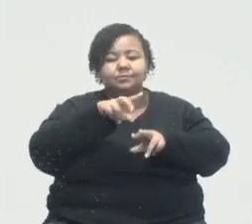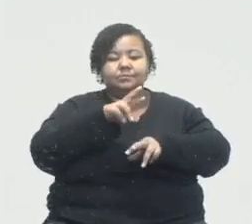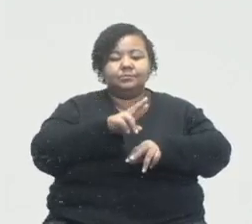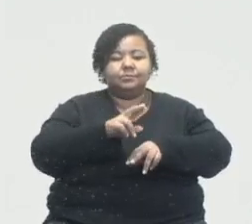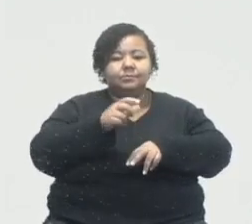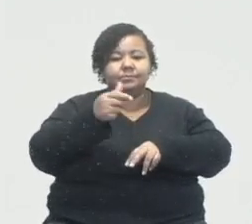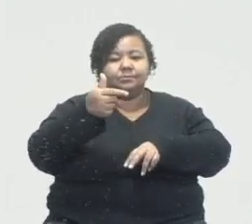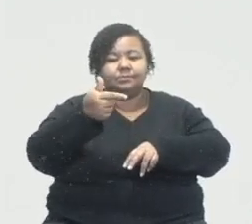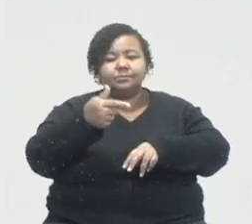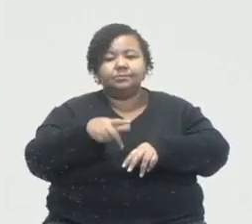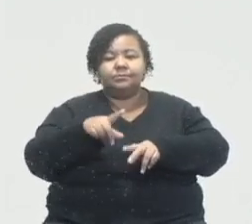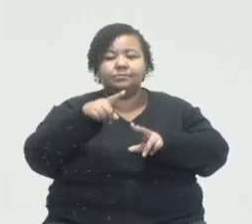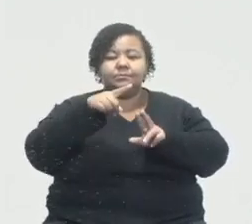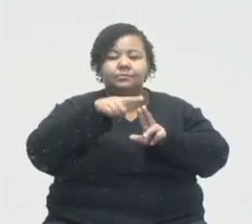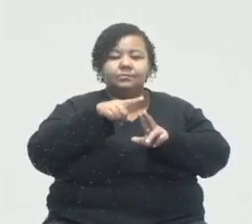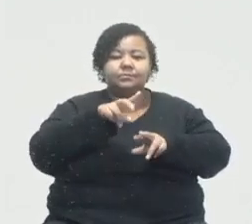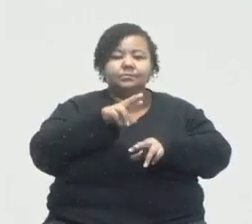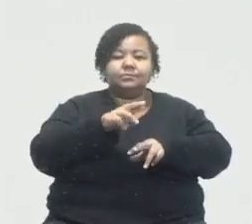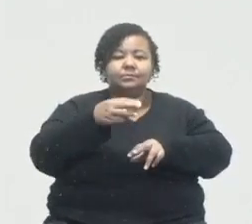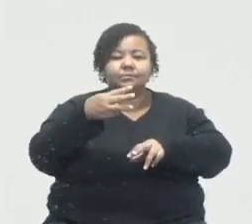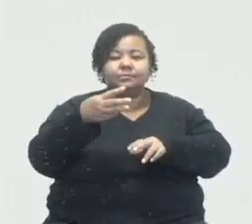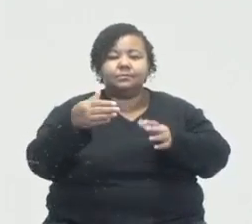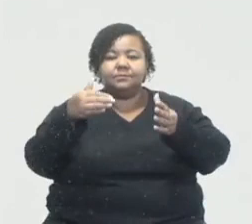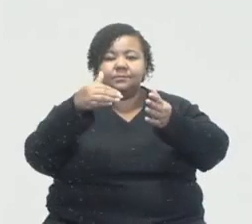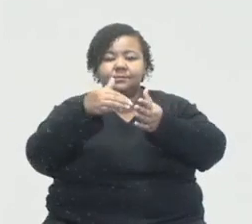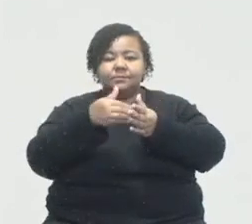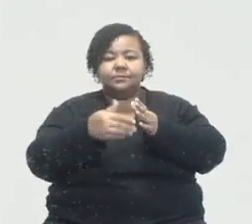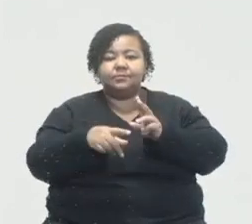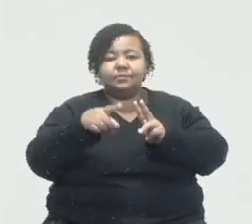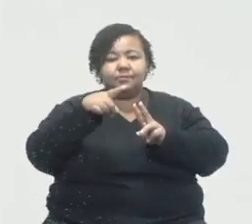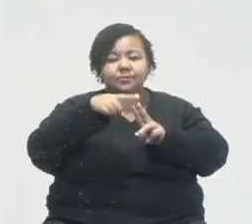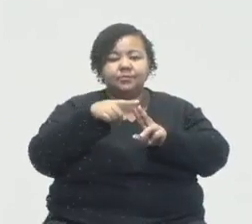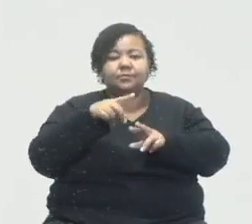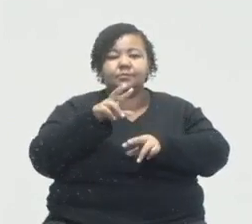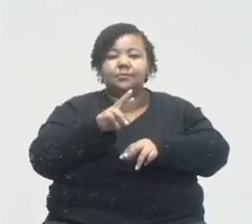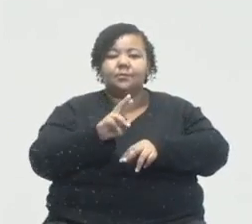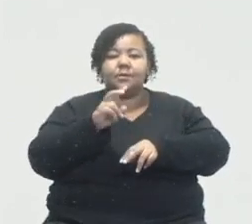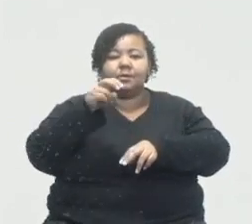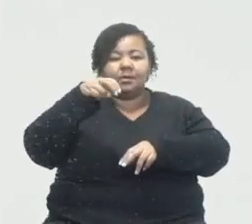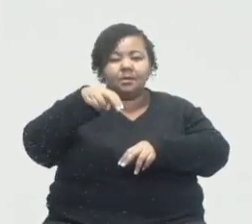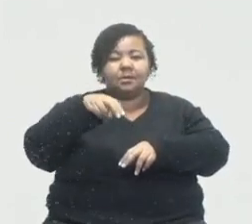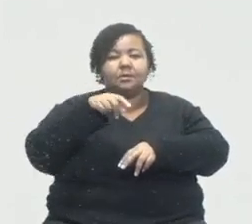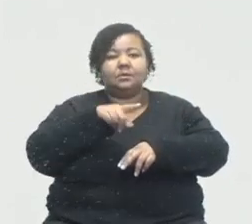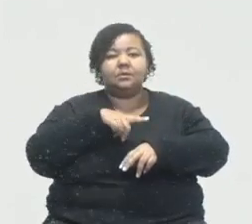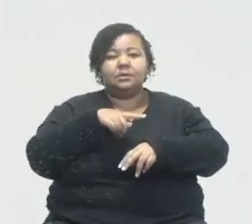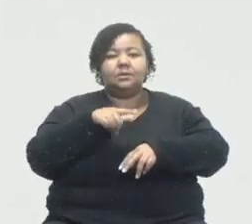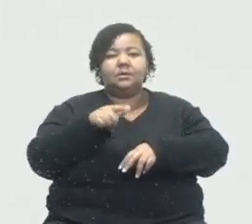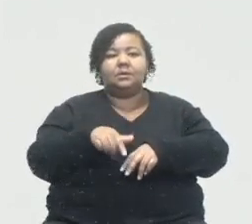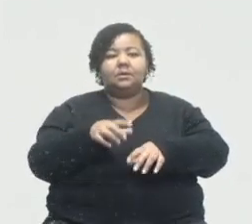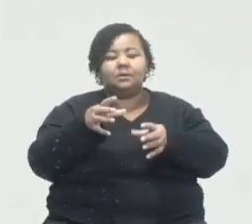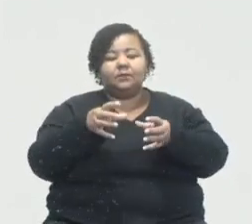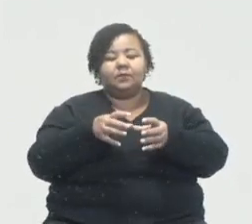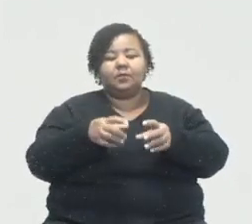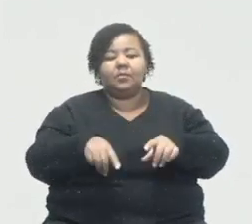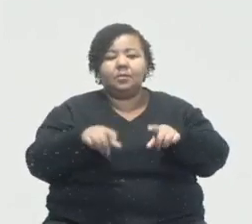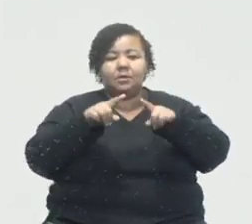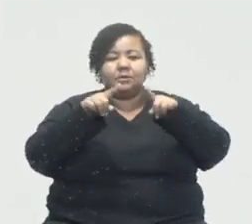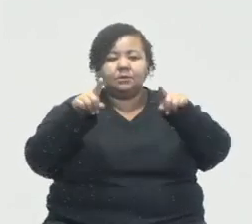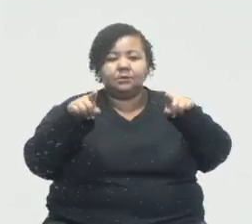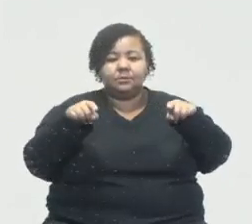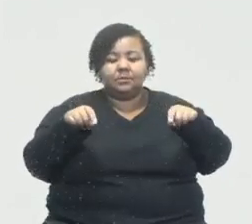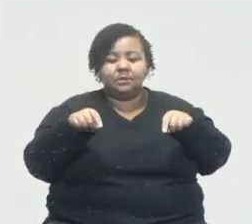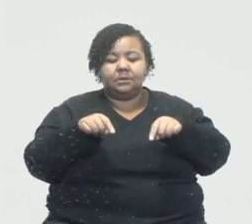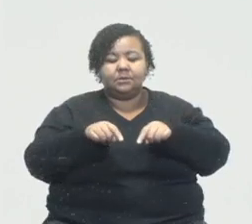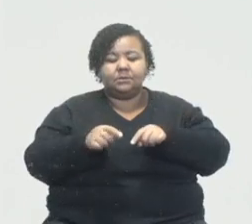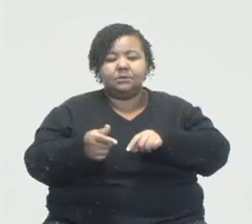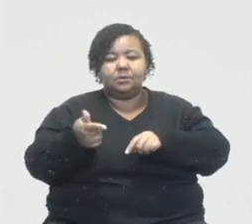R3, até os vetores do Rn. Assim como nós temos vetores que apresentam a forma de matrizes e os vetores que apresentam a forma